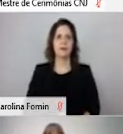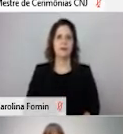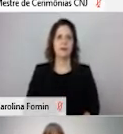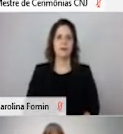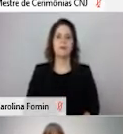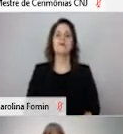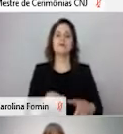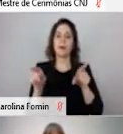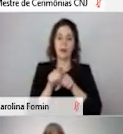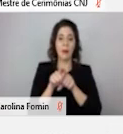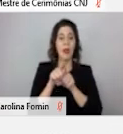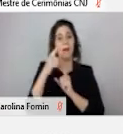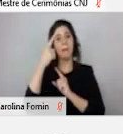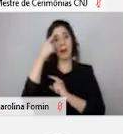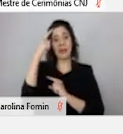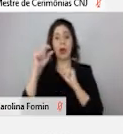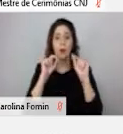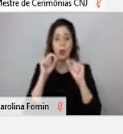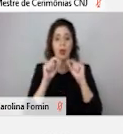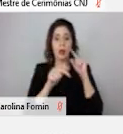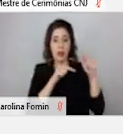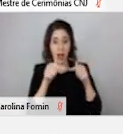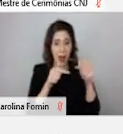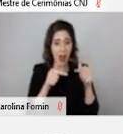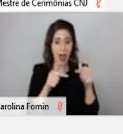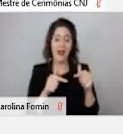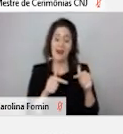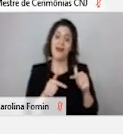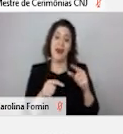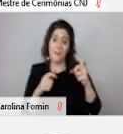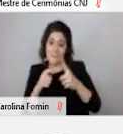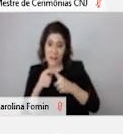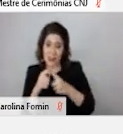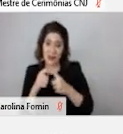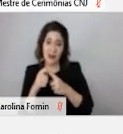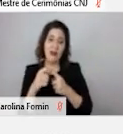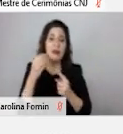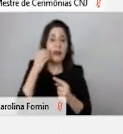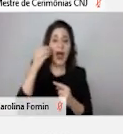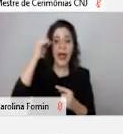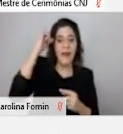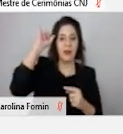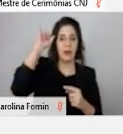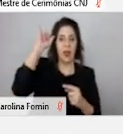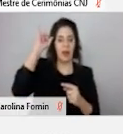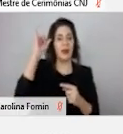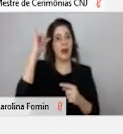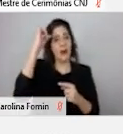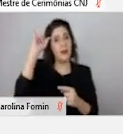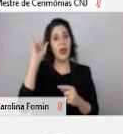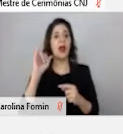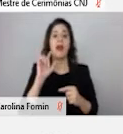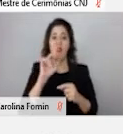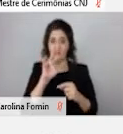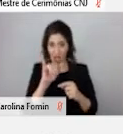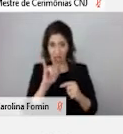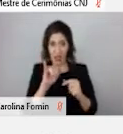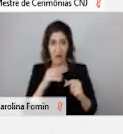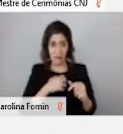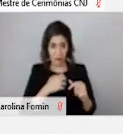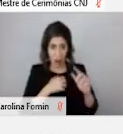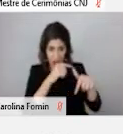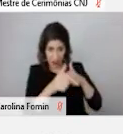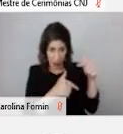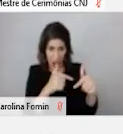medicina preventiva. Esta forma de pensar não vai mudar, mas o que vai mudar é o tipo de interação, a